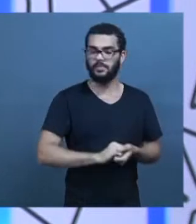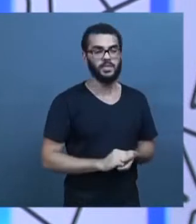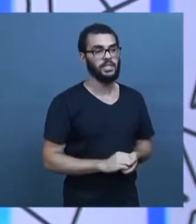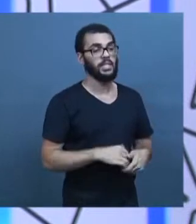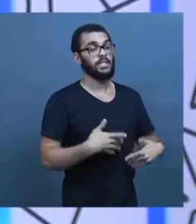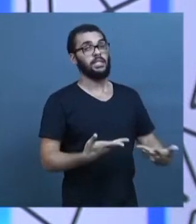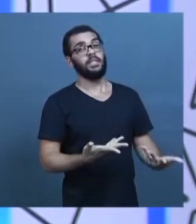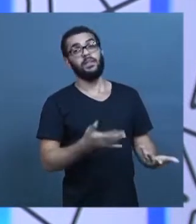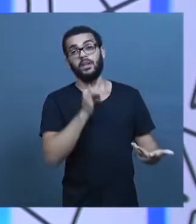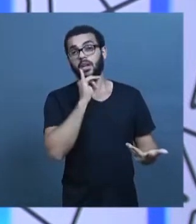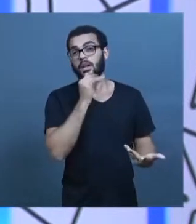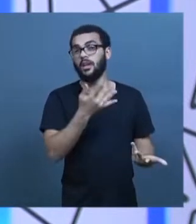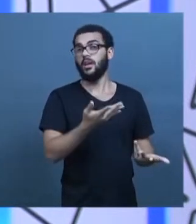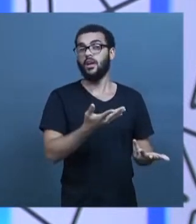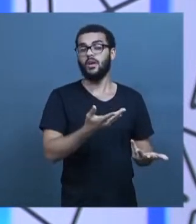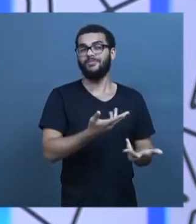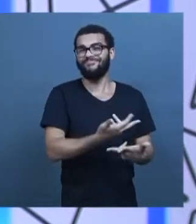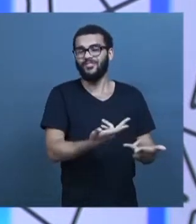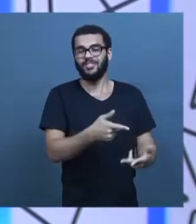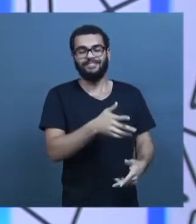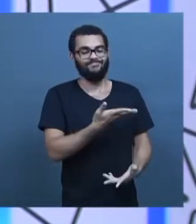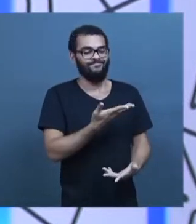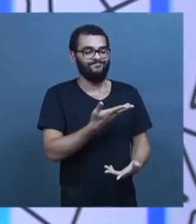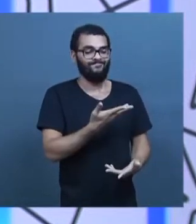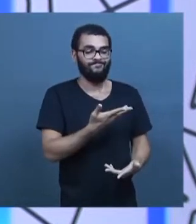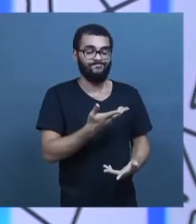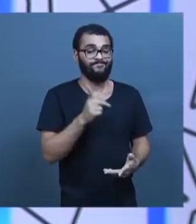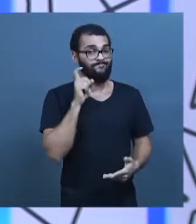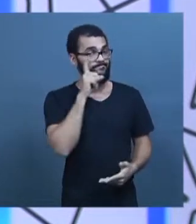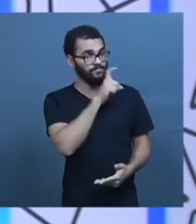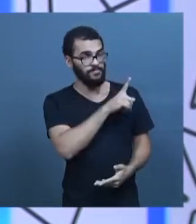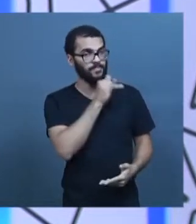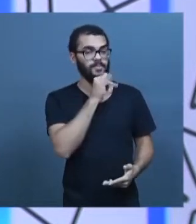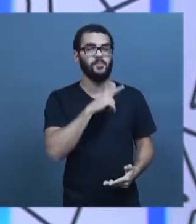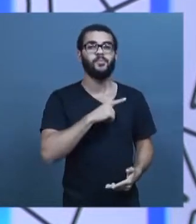extremamente delicada. Nós temos até um levantamento do